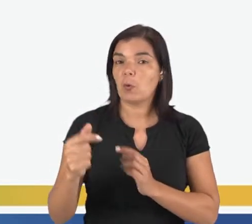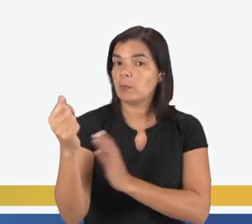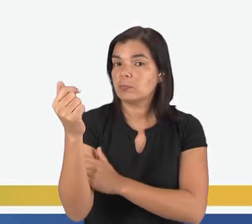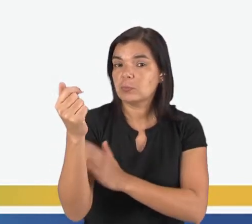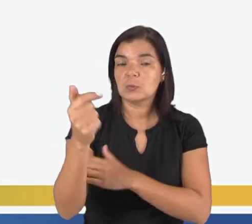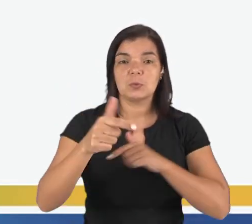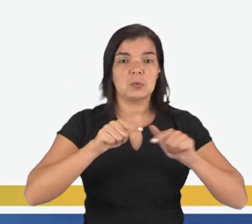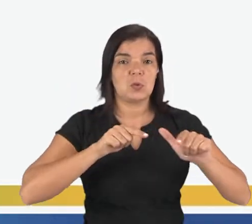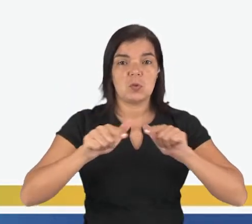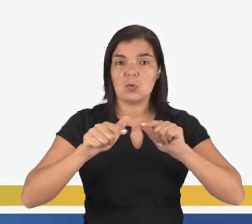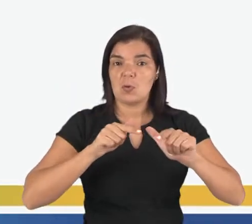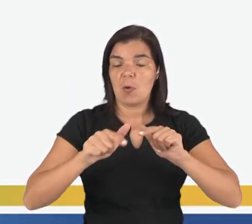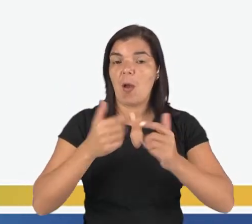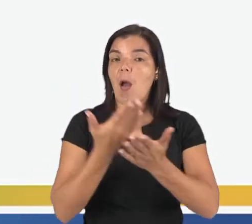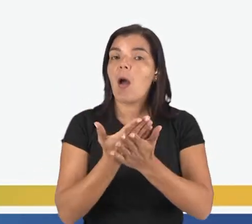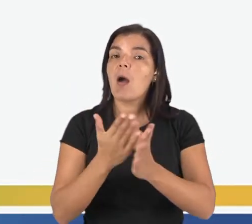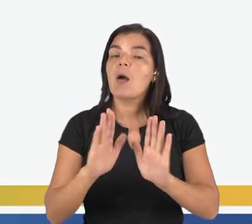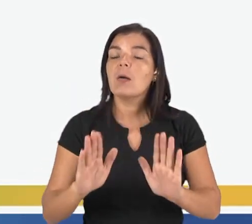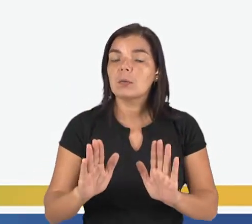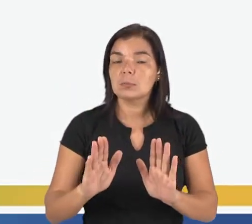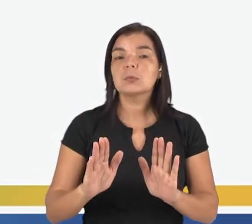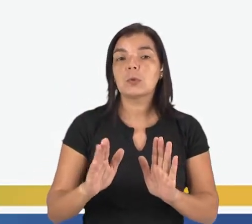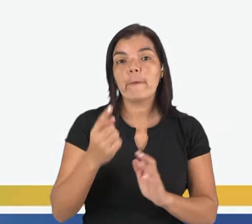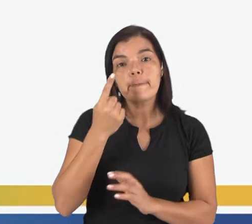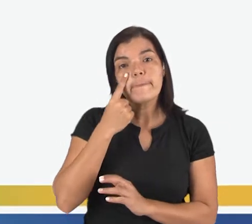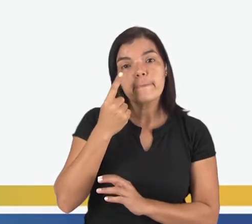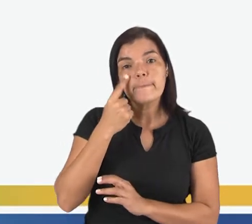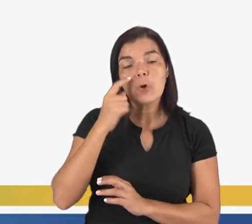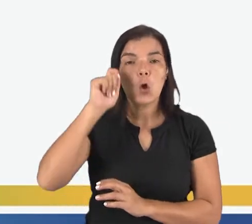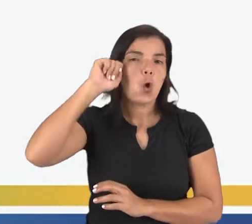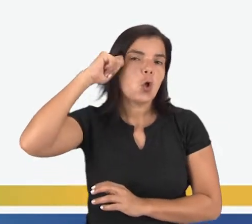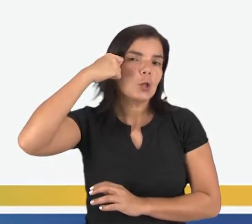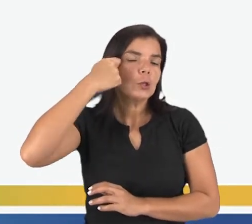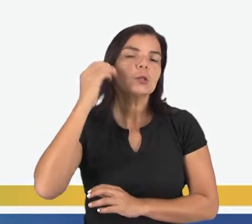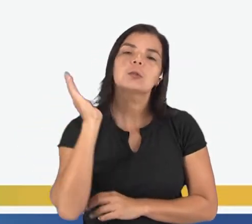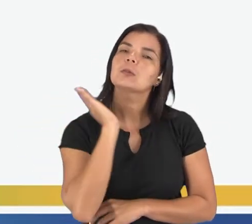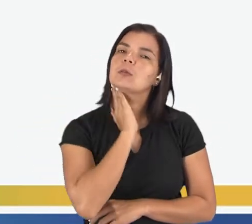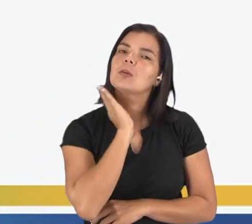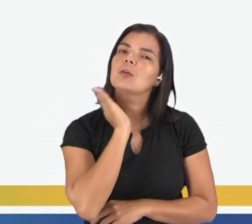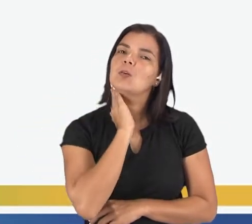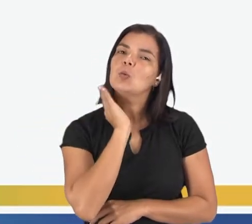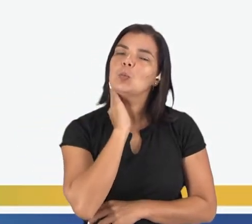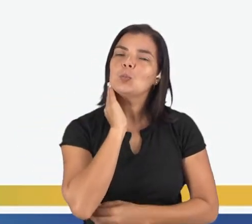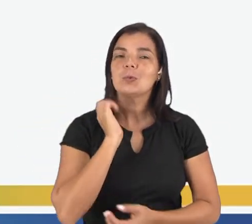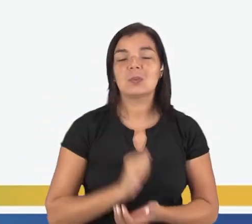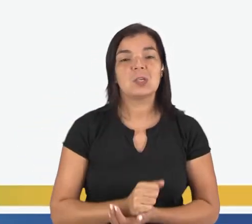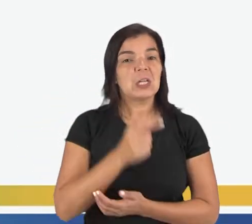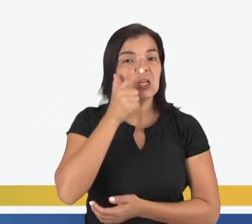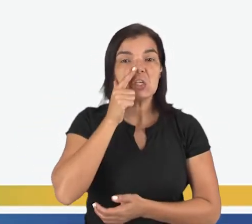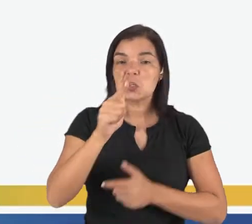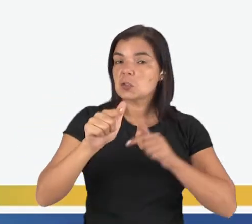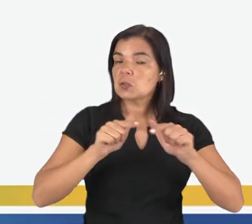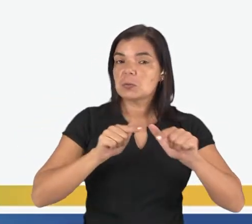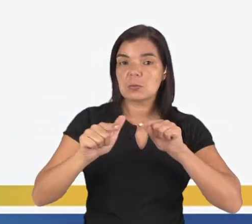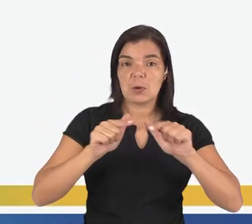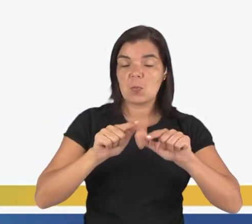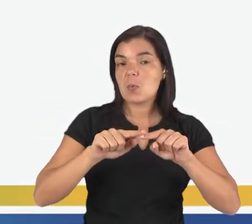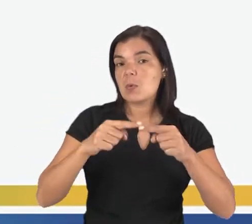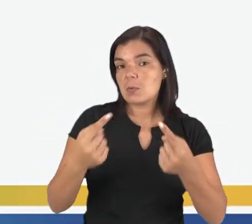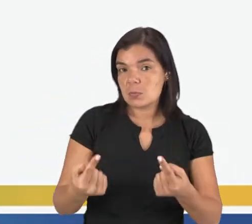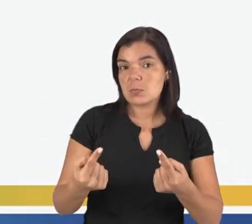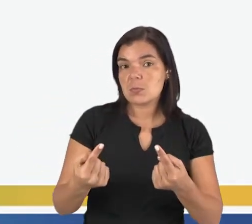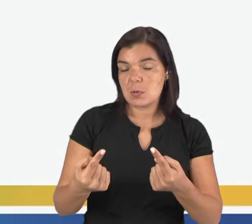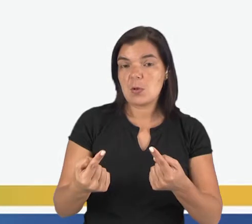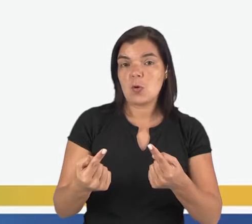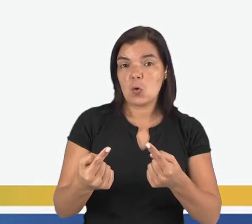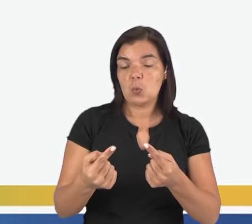trabalho, e aí ele acabava sendo visto como um negro preguiçoso, que não consegue desempenhar o seu trabalho, então ele ia